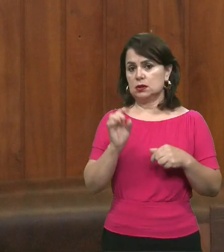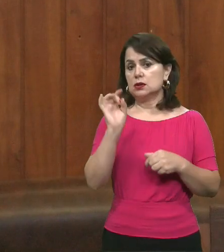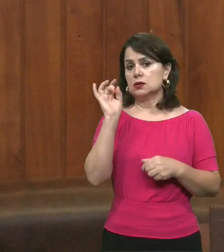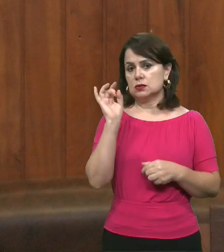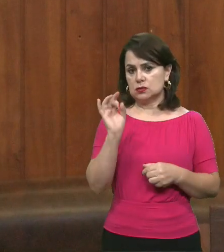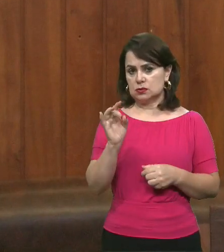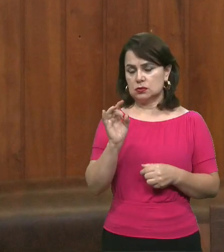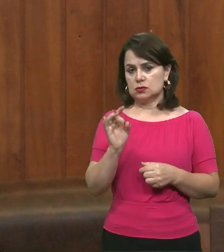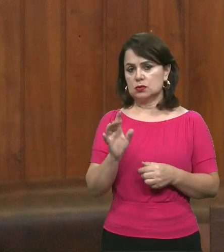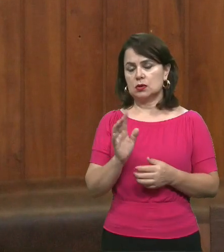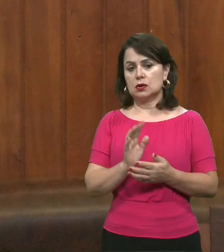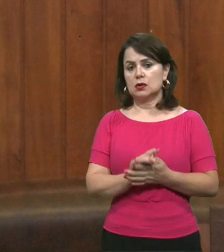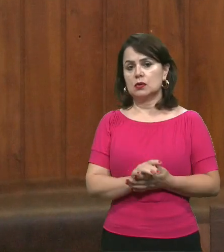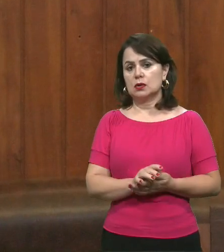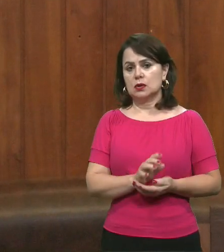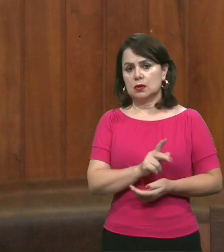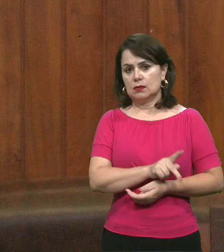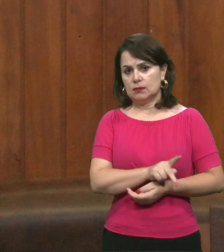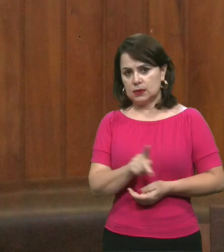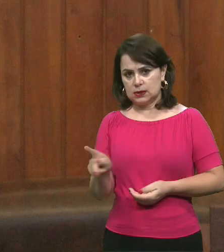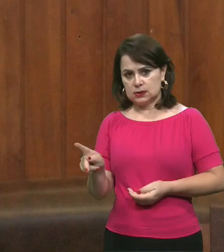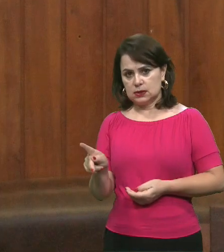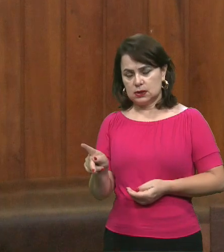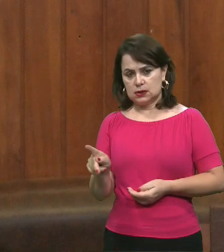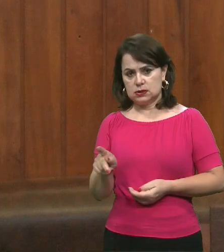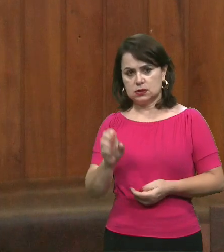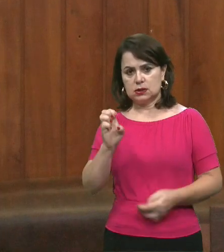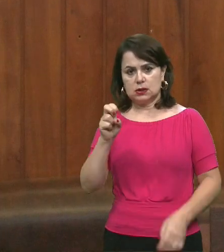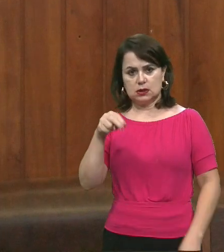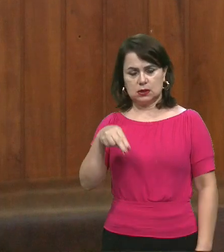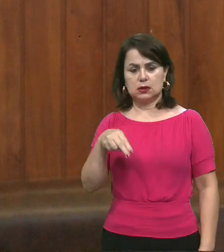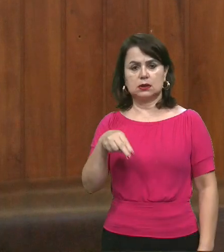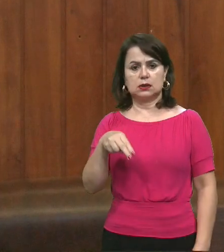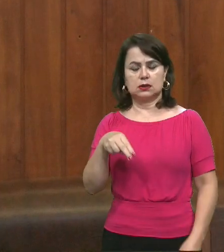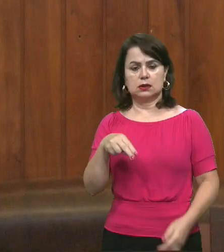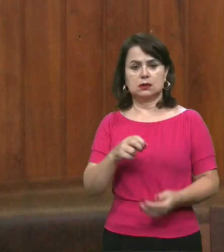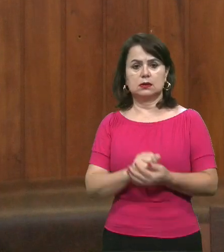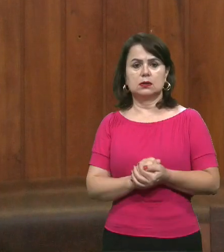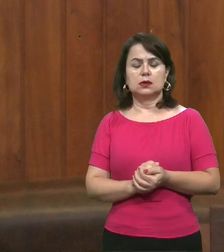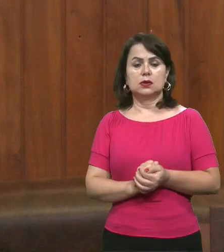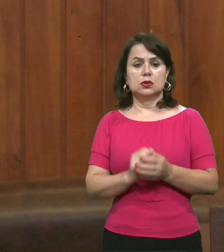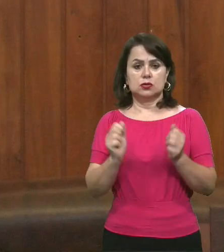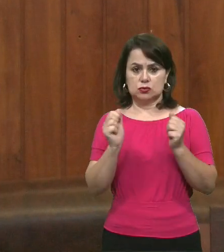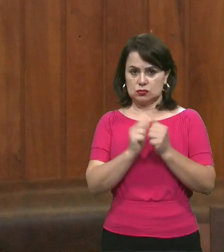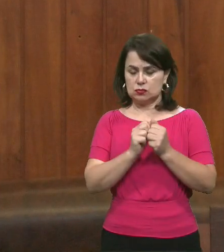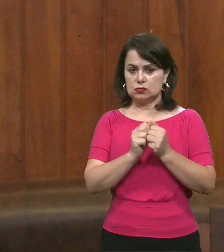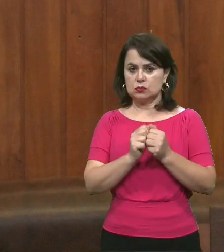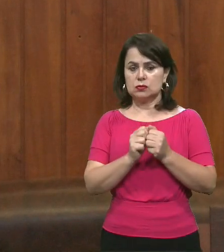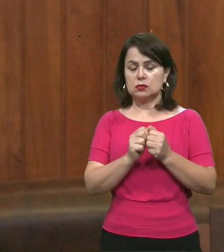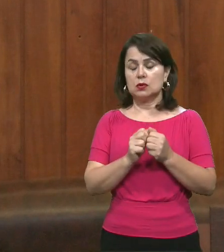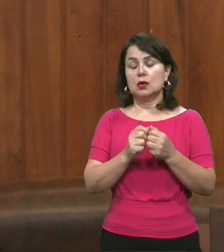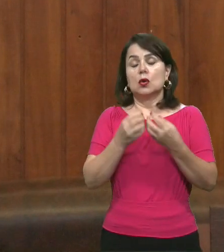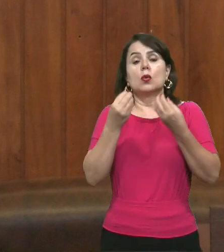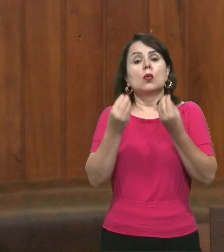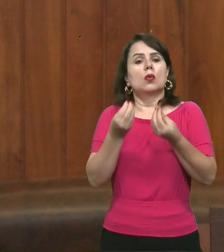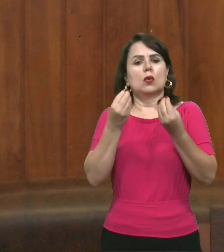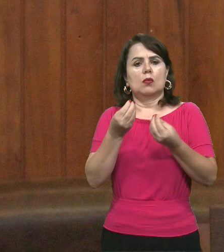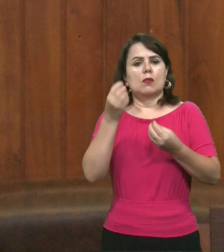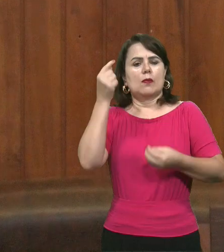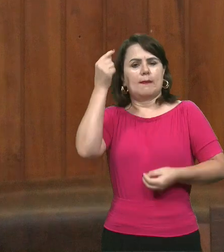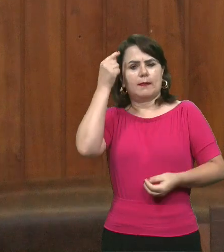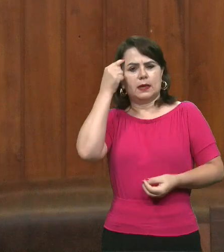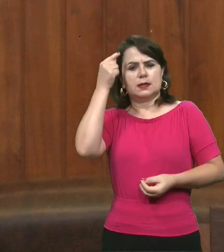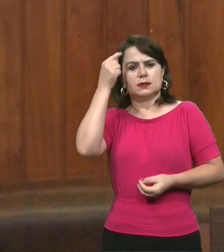A presidência da Câmara está com o Eduardo. Você imagina se o Eduardo, se o prefeito Daniel Alonso